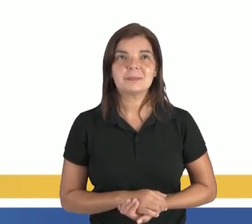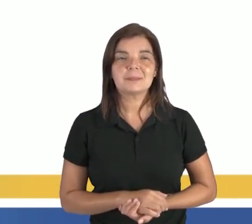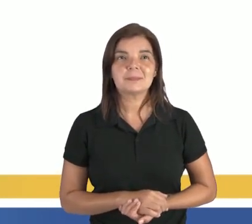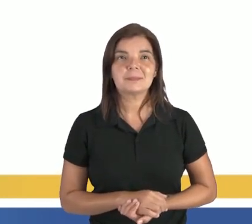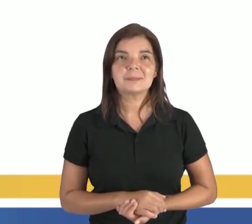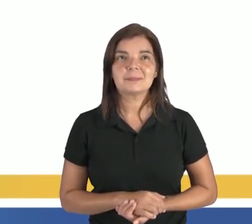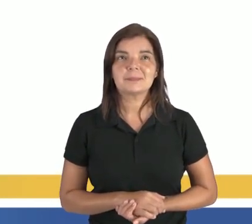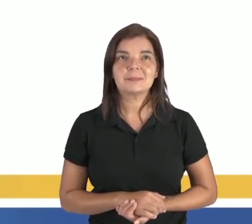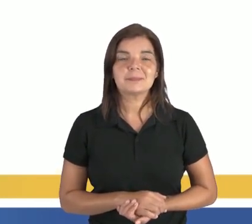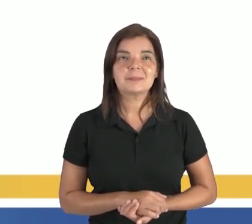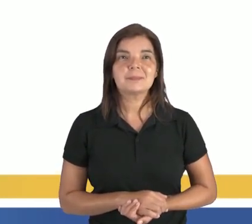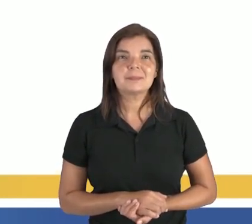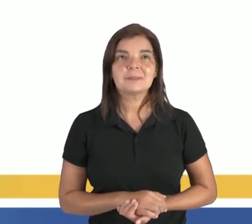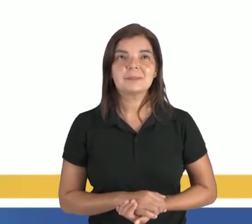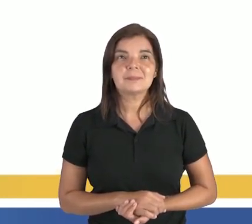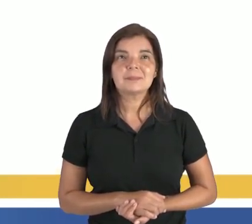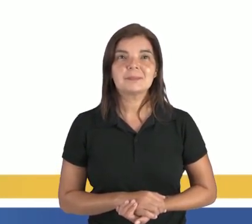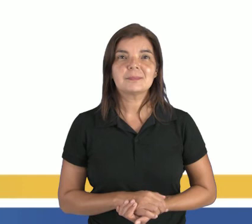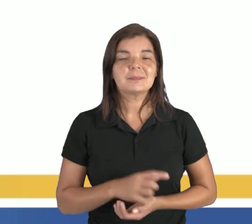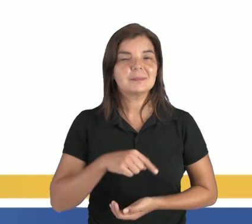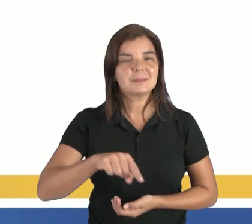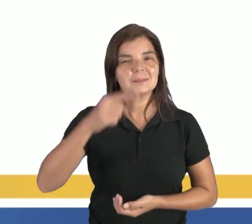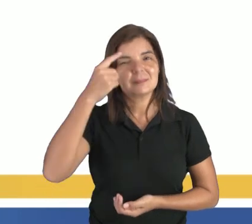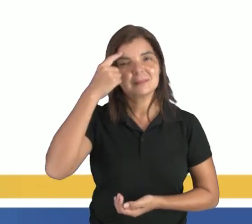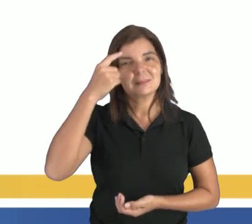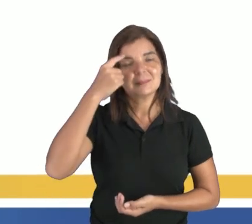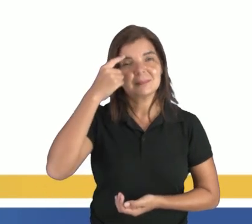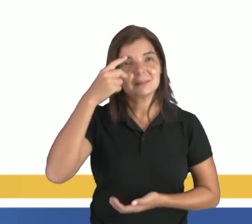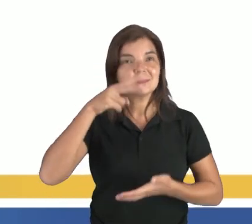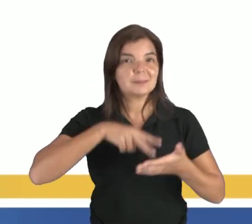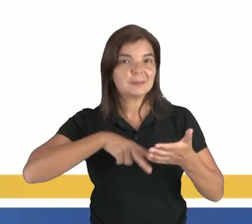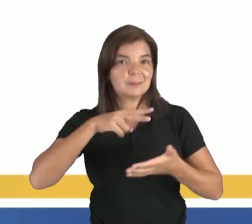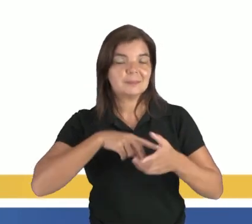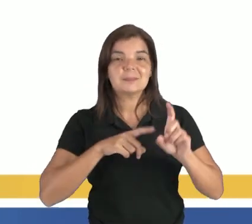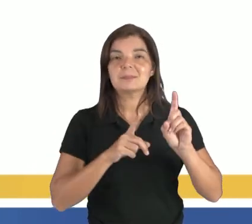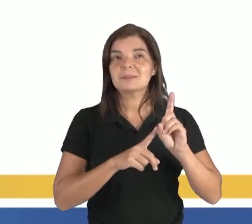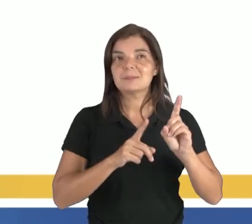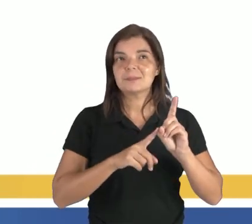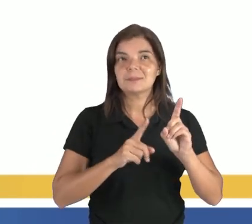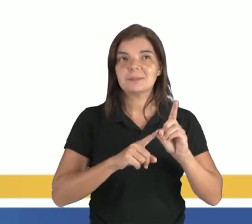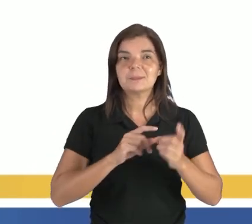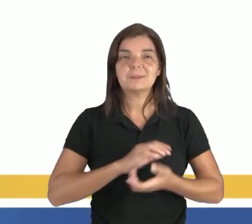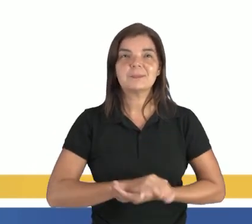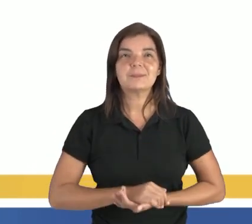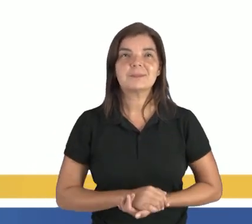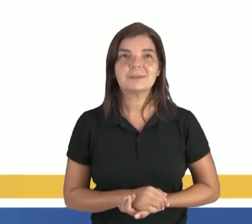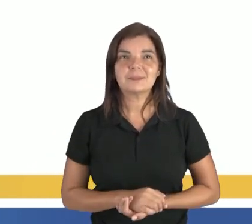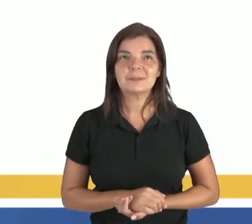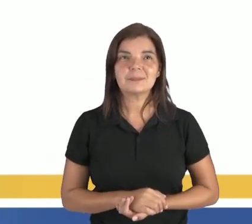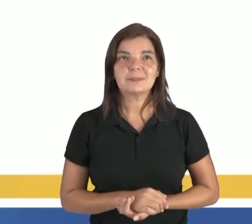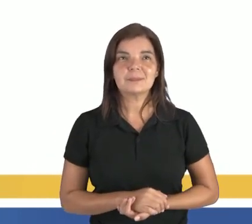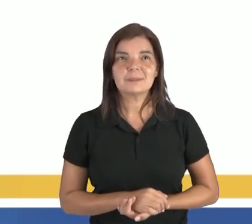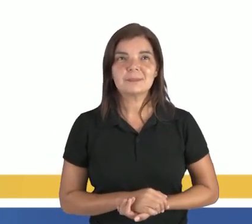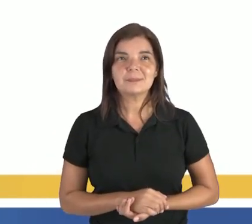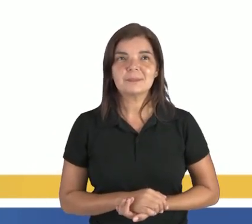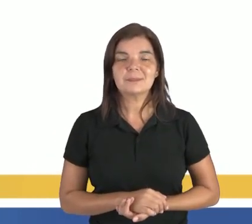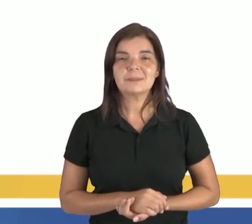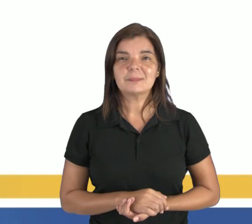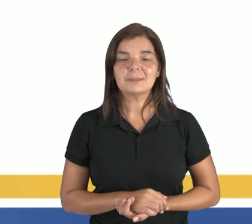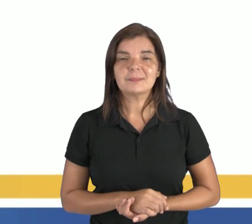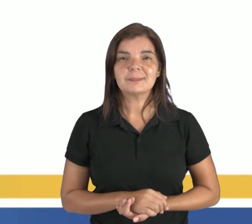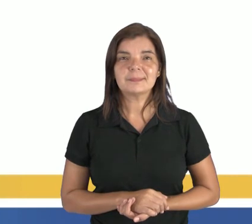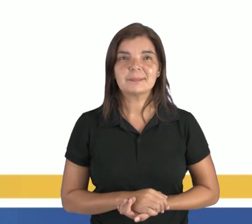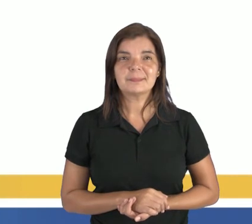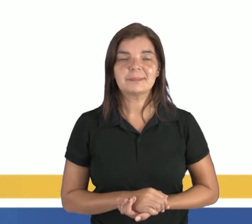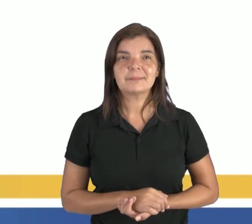wedding. Vou deixar vocês pensando enquanto eu leio a D. The prince walked slowly,